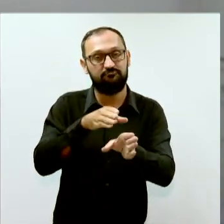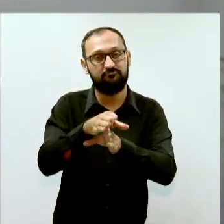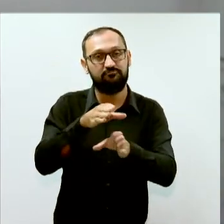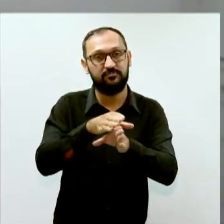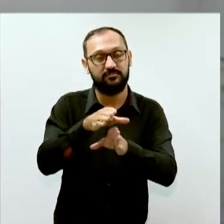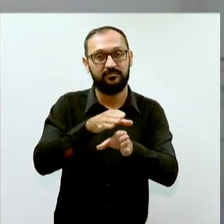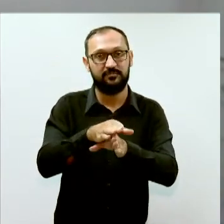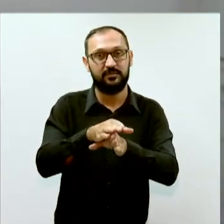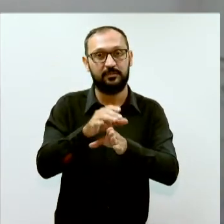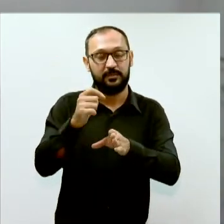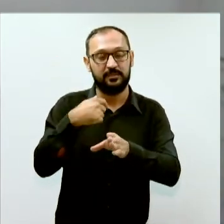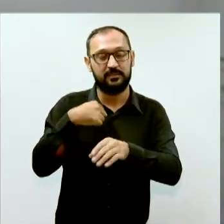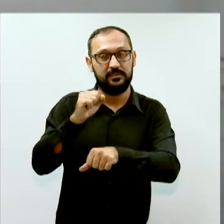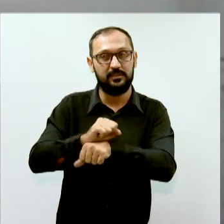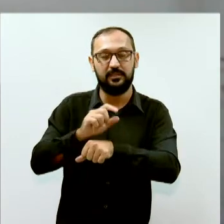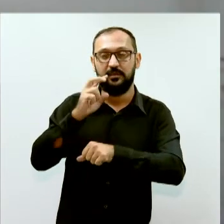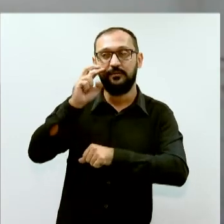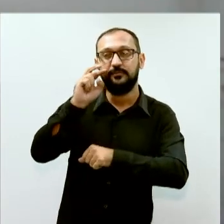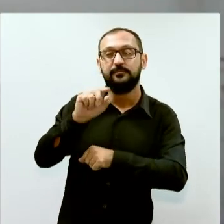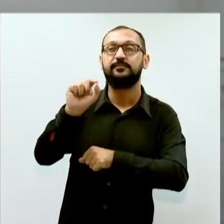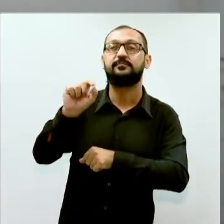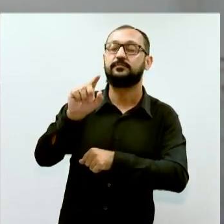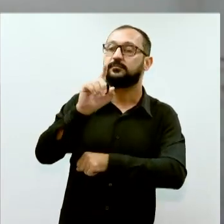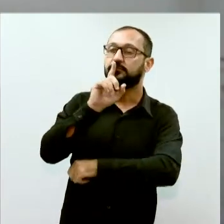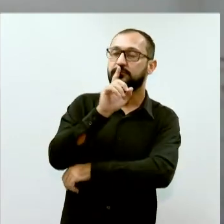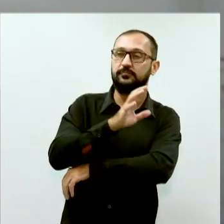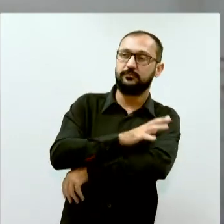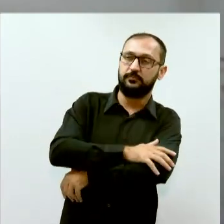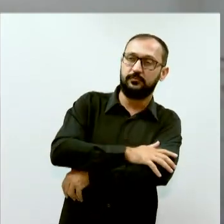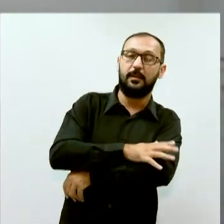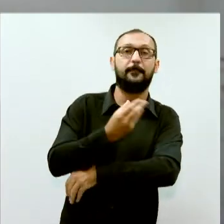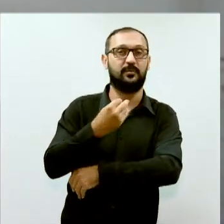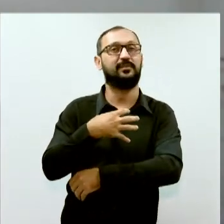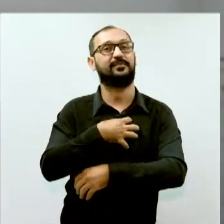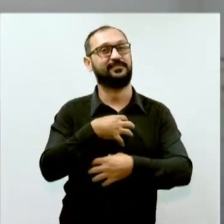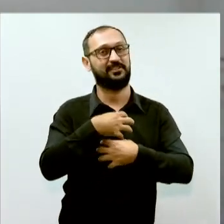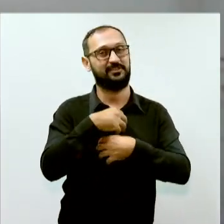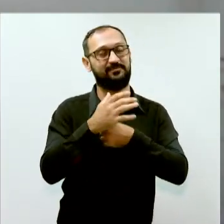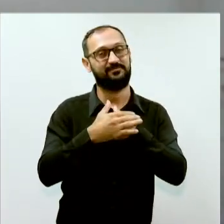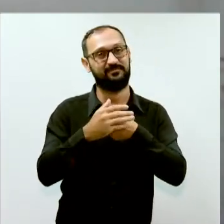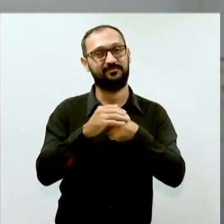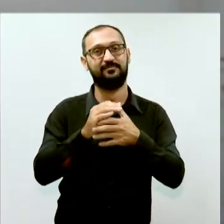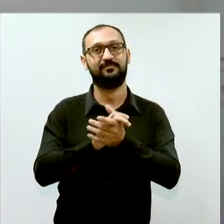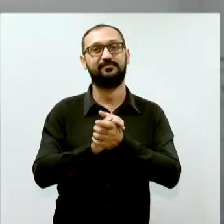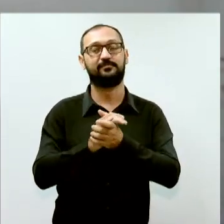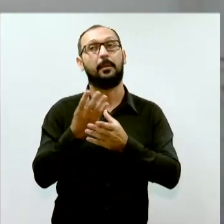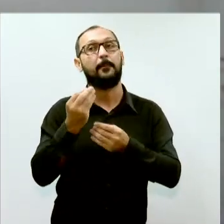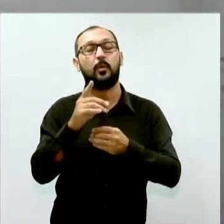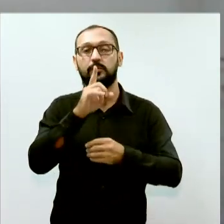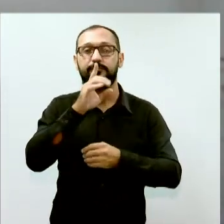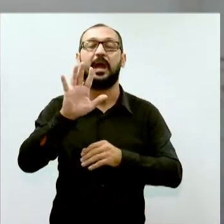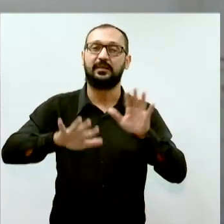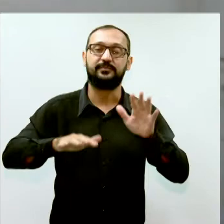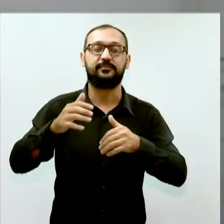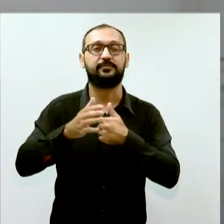a gente precisa aprender a ouvir esse lado. E tem um lado muito afetivo. Às vezes o silêncio é muito afetivo. Com